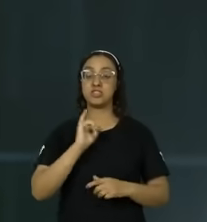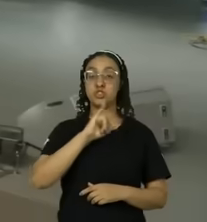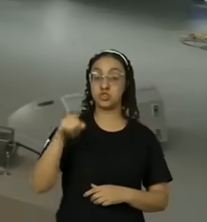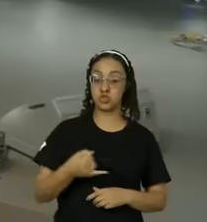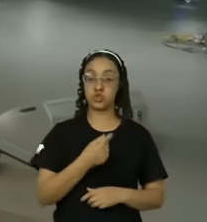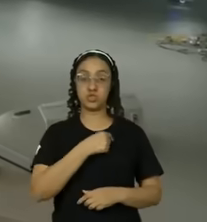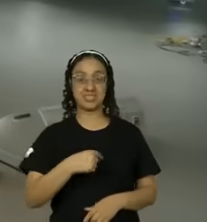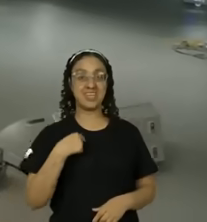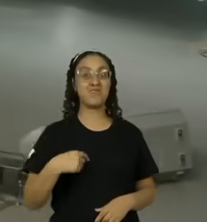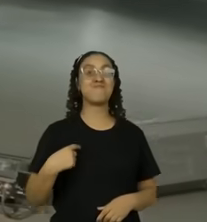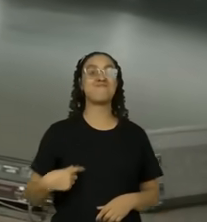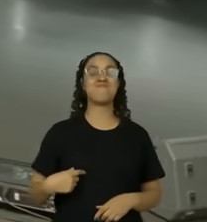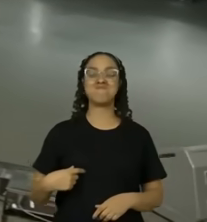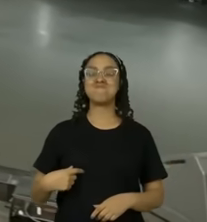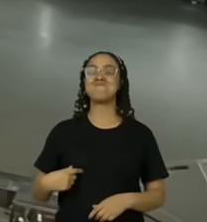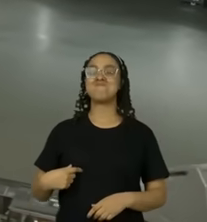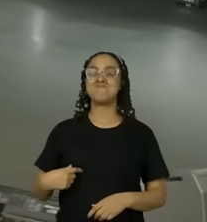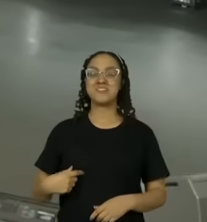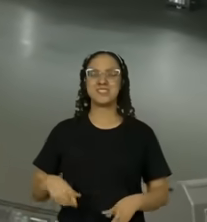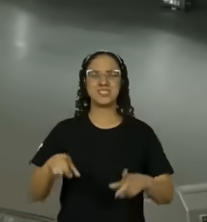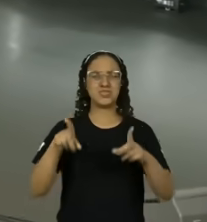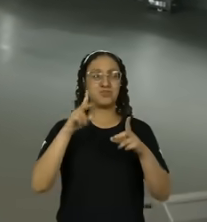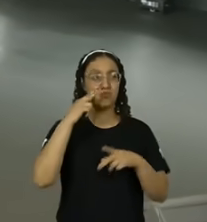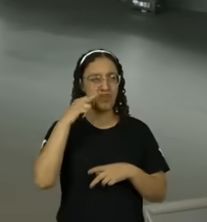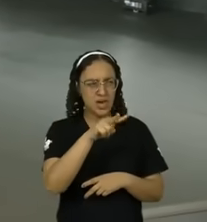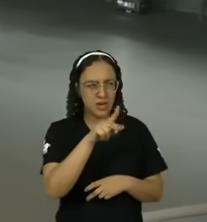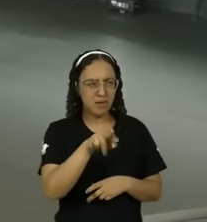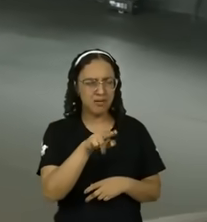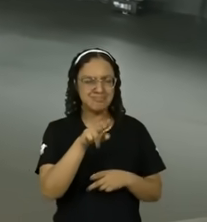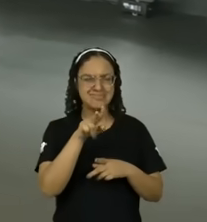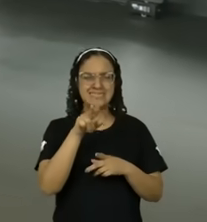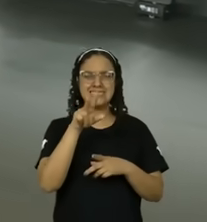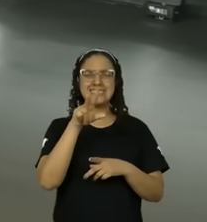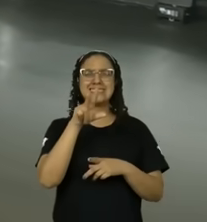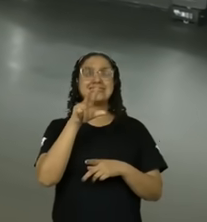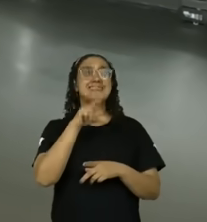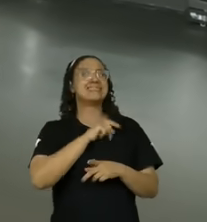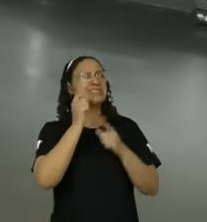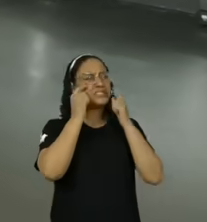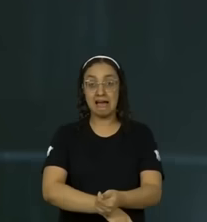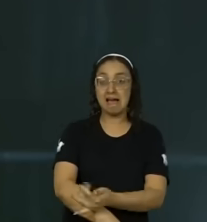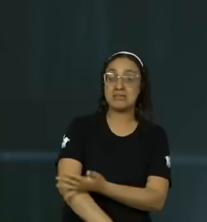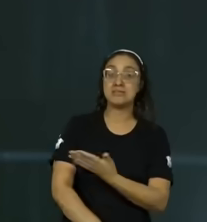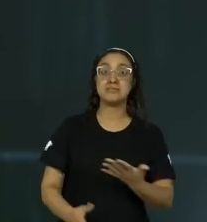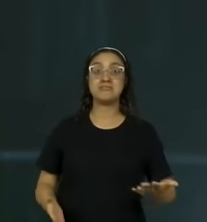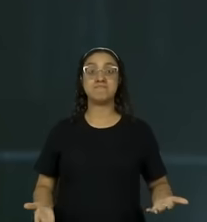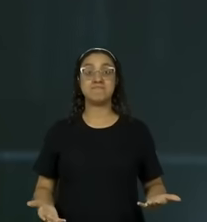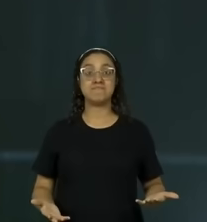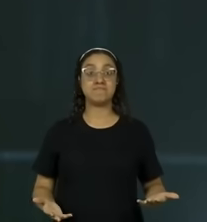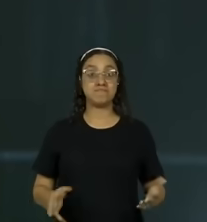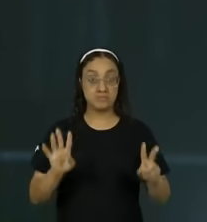E eu vou mostrar isso para você. Eram lágrimas de uma esperança. A esperança de uma reconciliação.